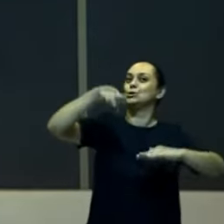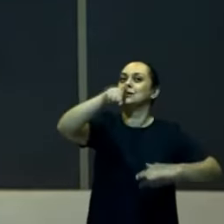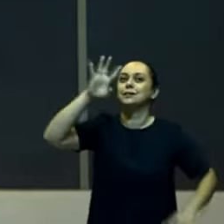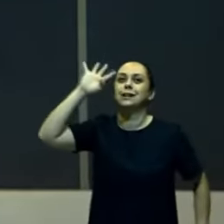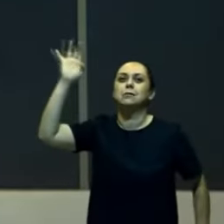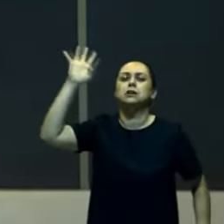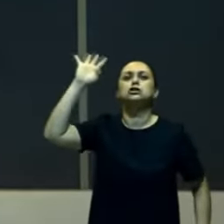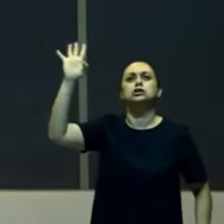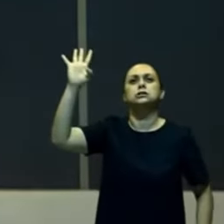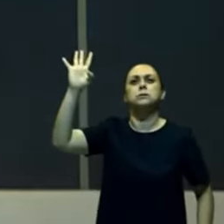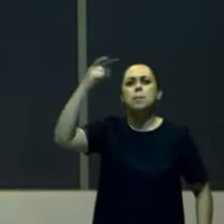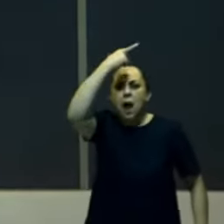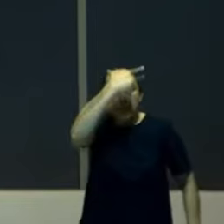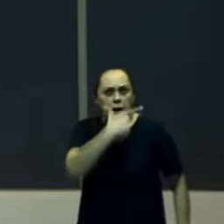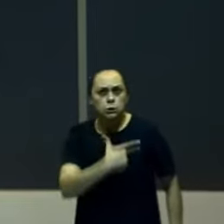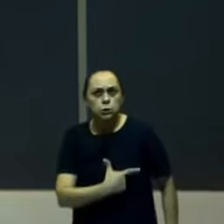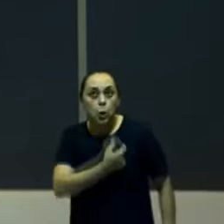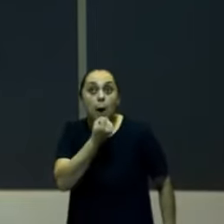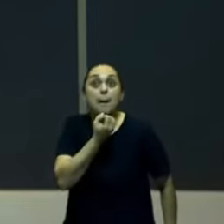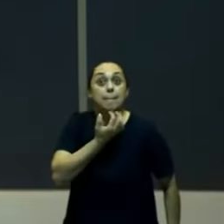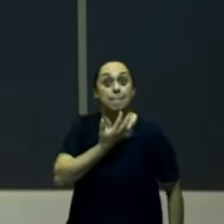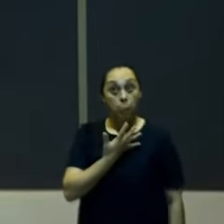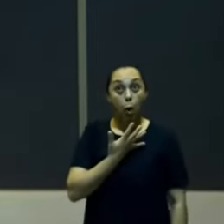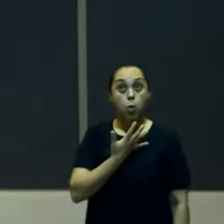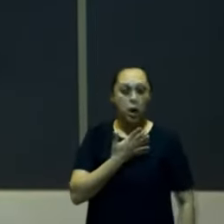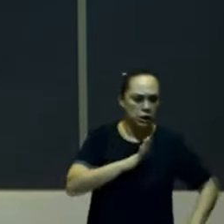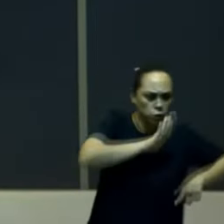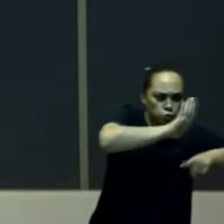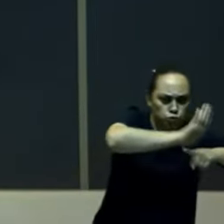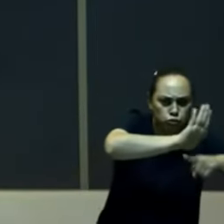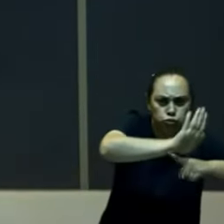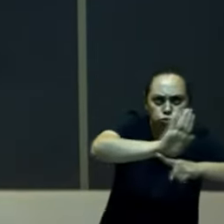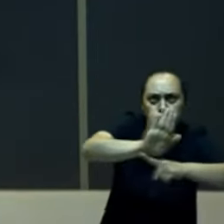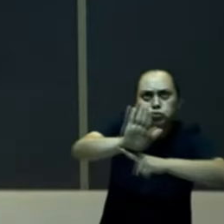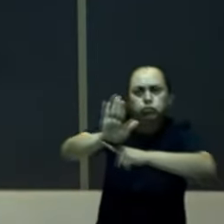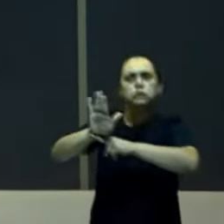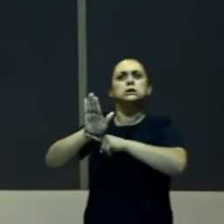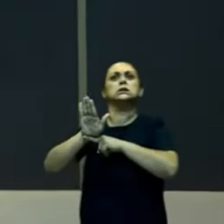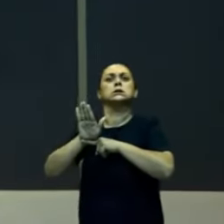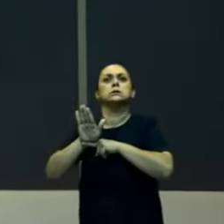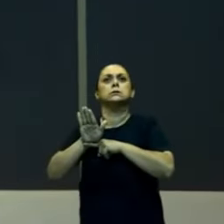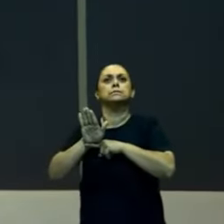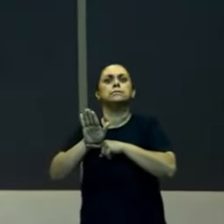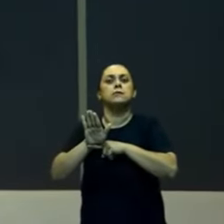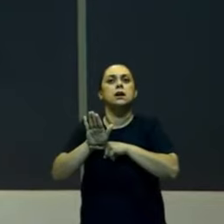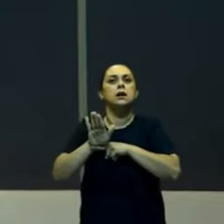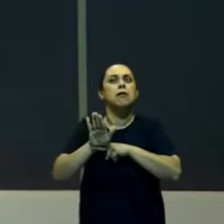Ser generoso é um título que nós atribuímos a muitos, não, mas a algumas